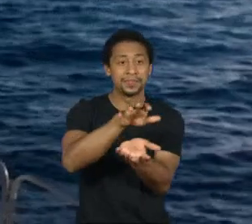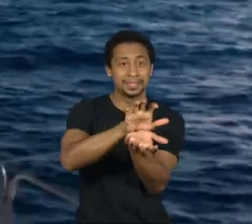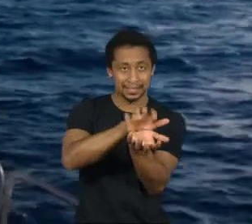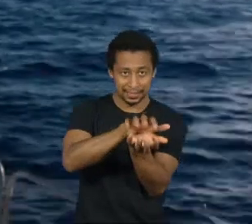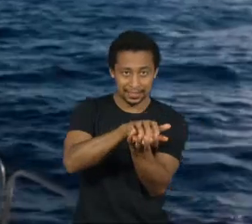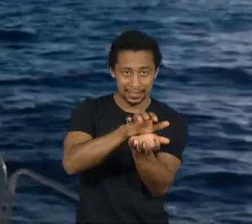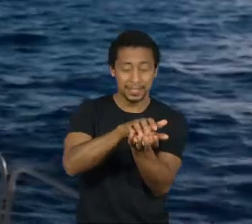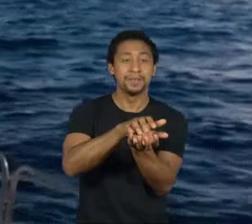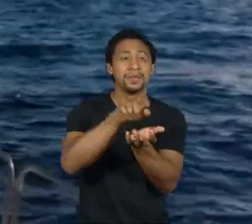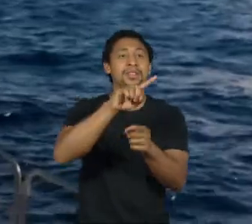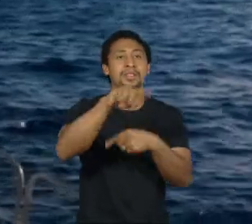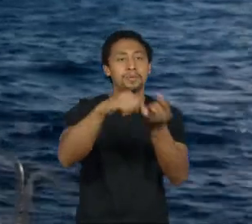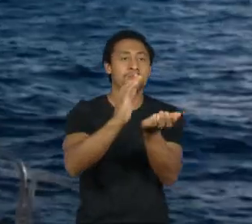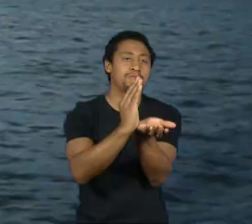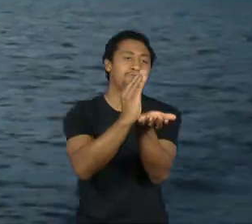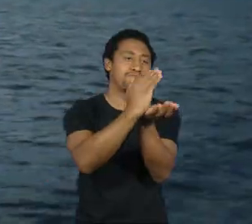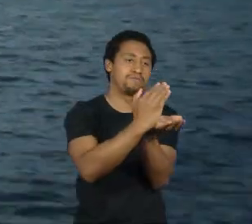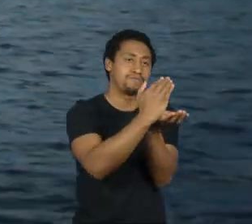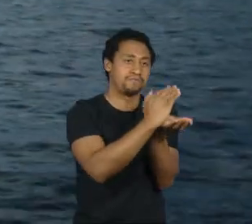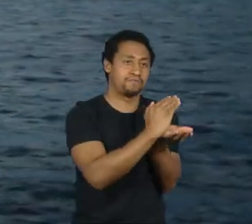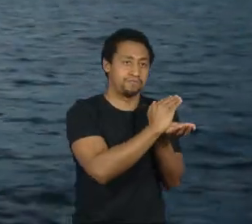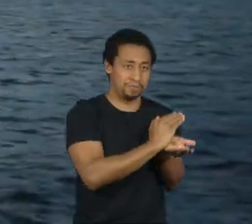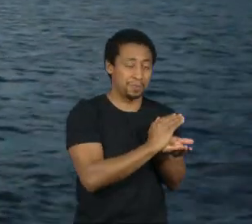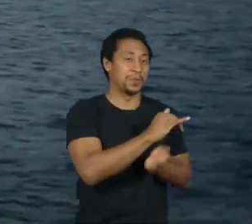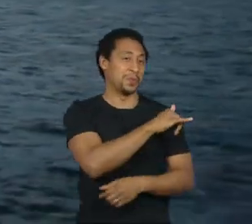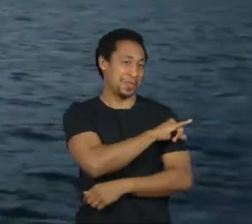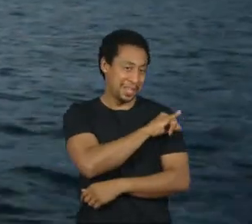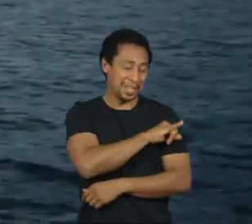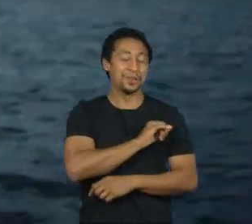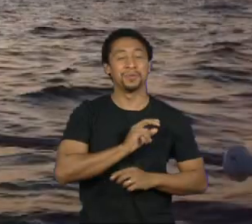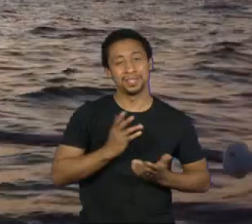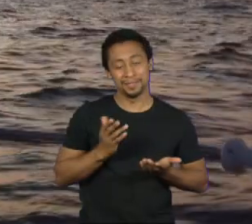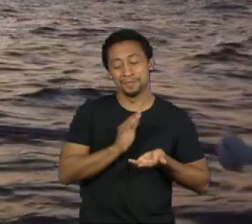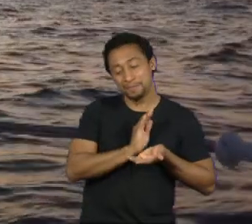semanas para vir do Recife até aqui Rio de Janeiro.